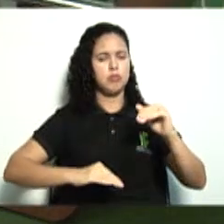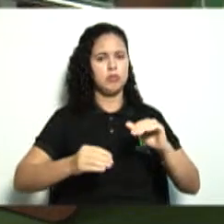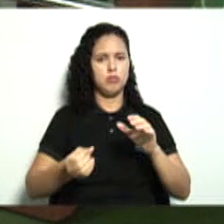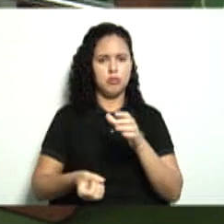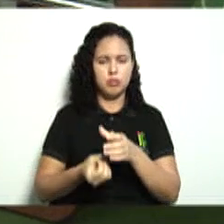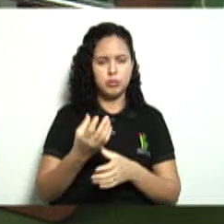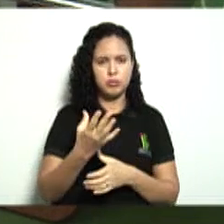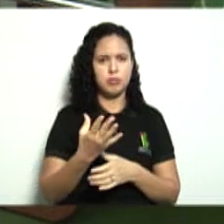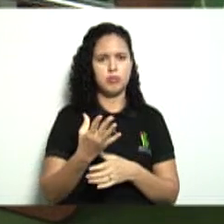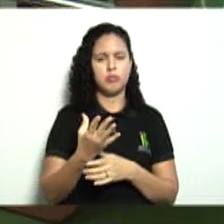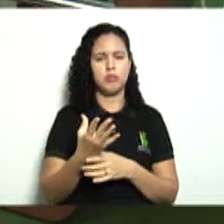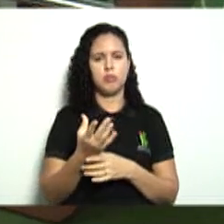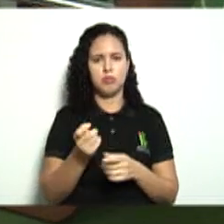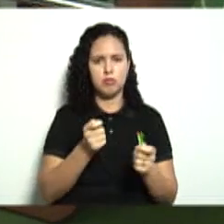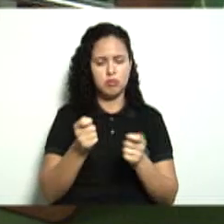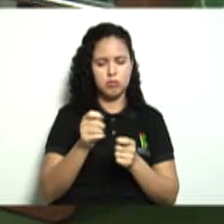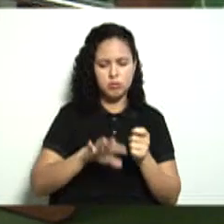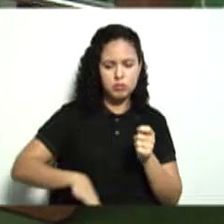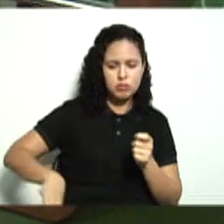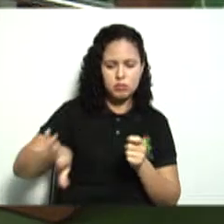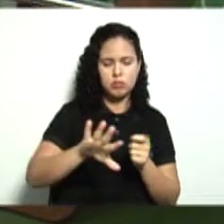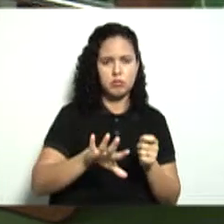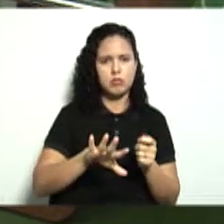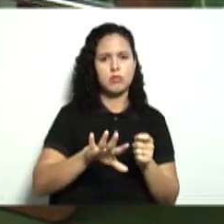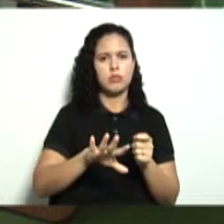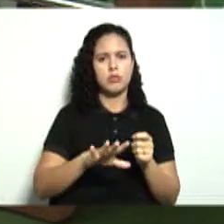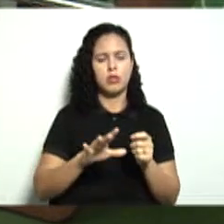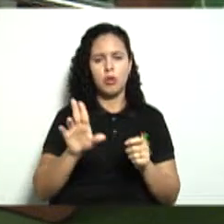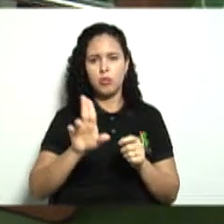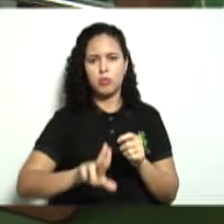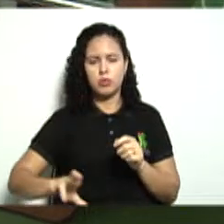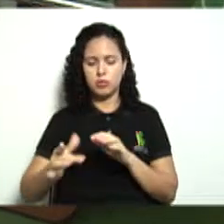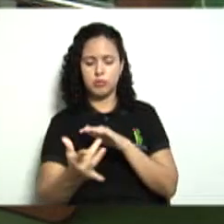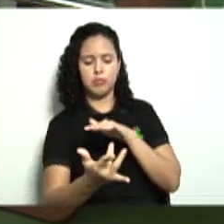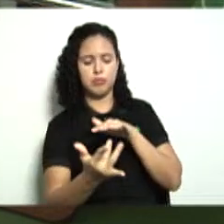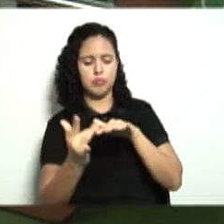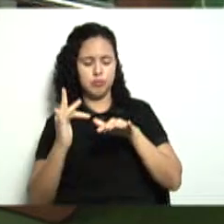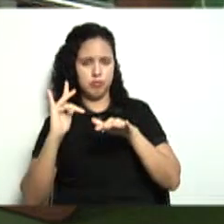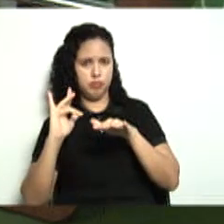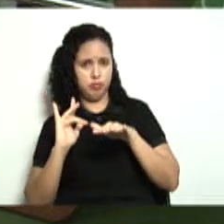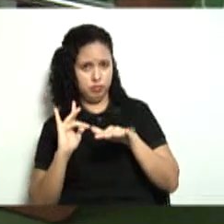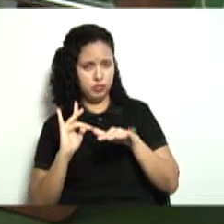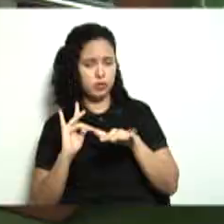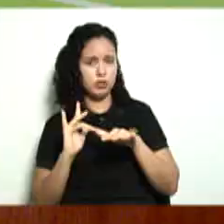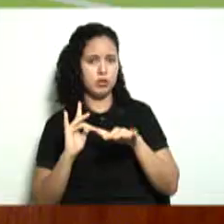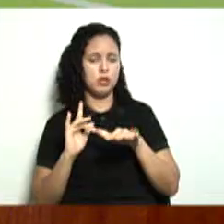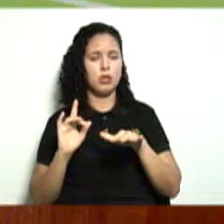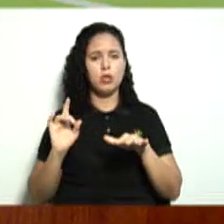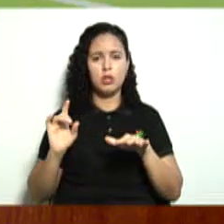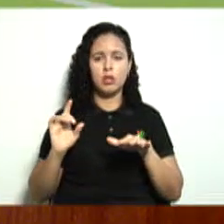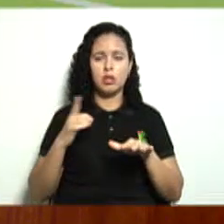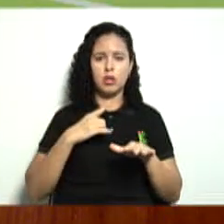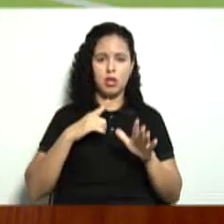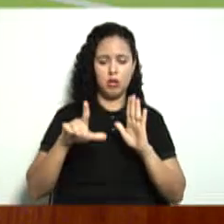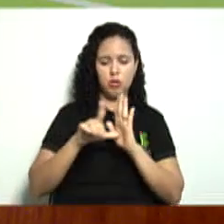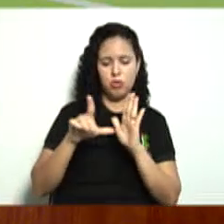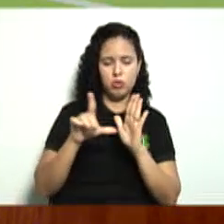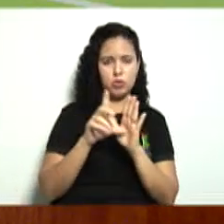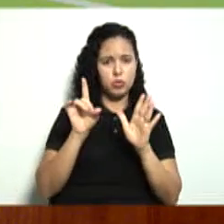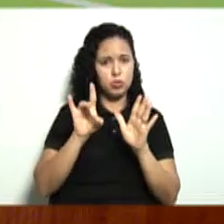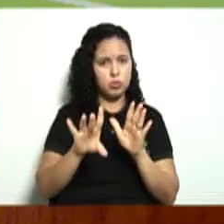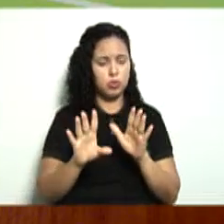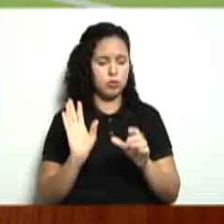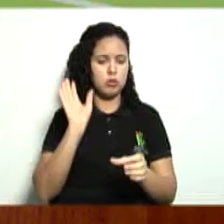que já dominam o mercado utilizando as redes sociais. Tem lojas hoje que só funcionam através de